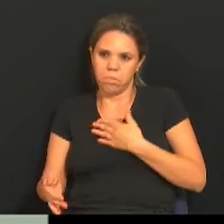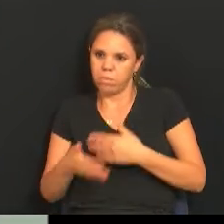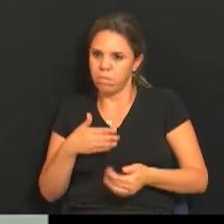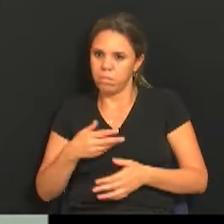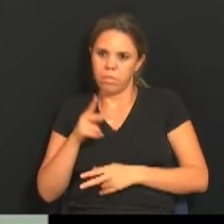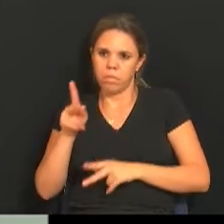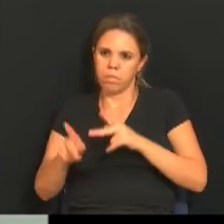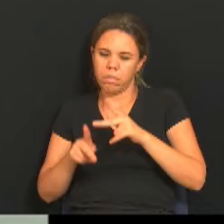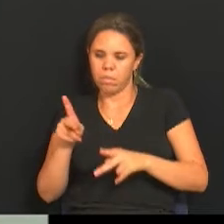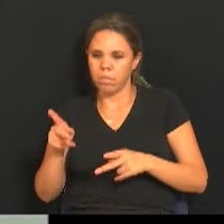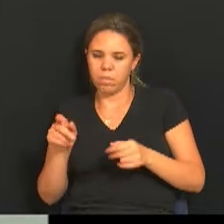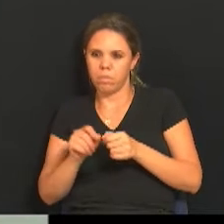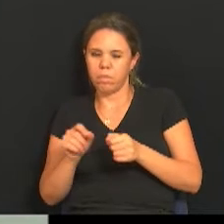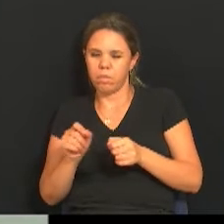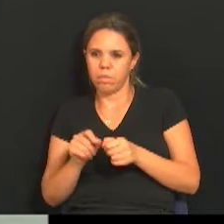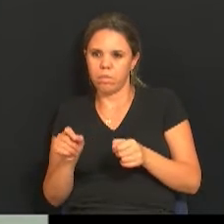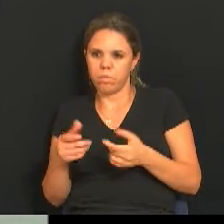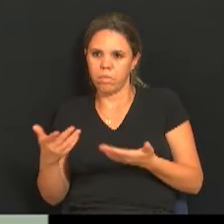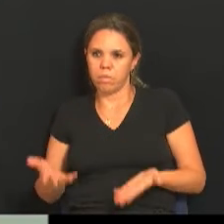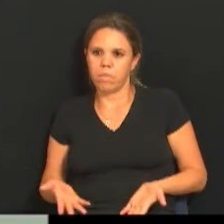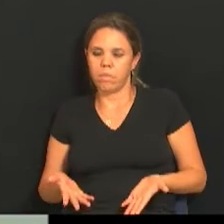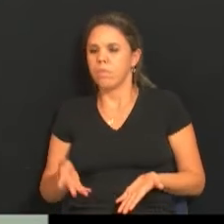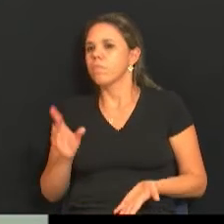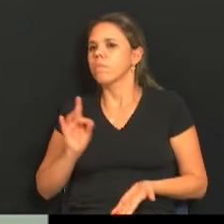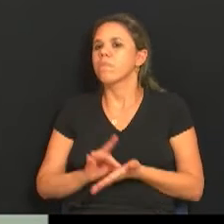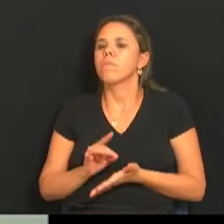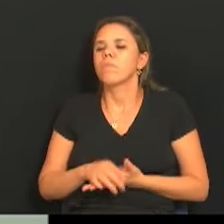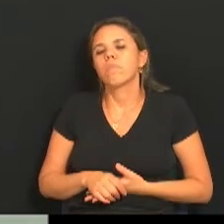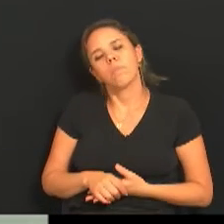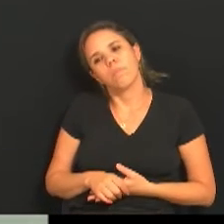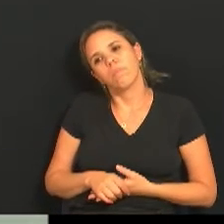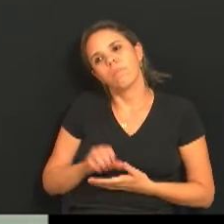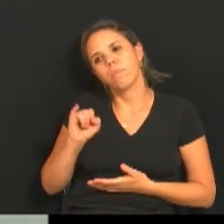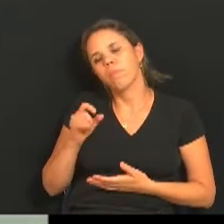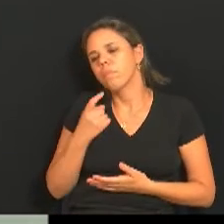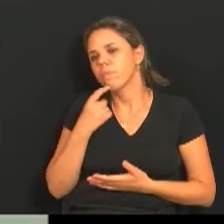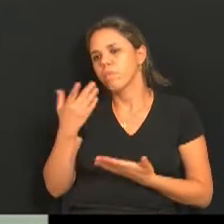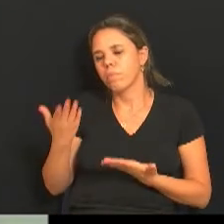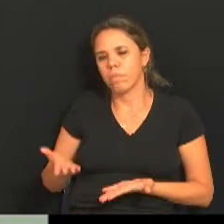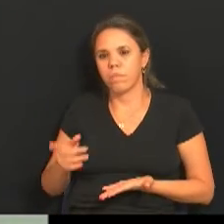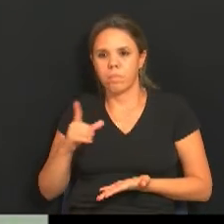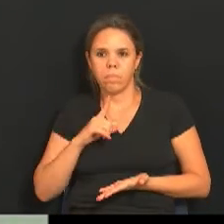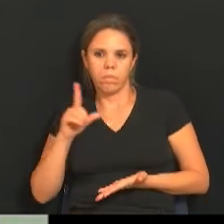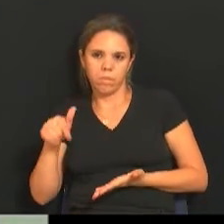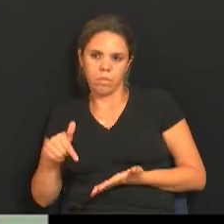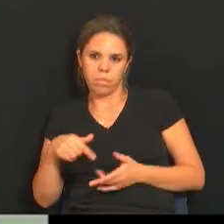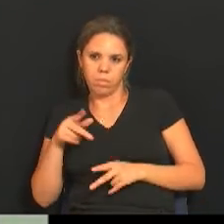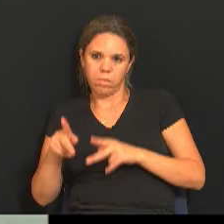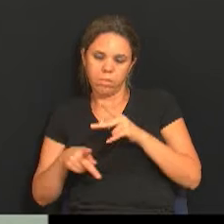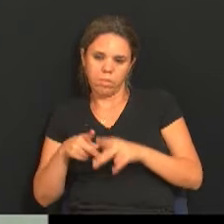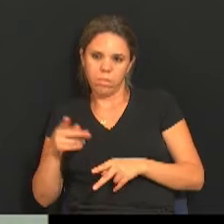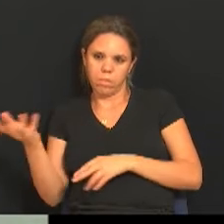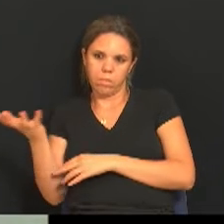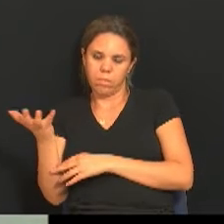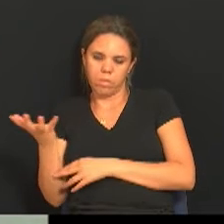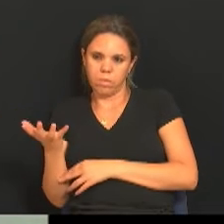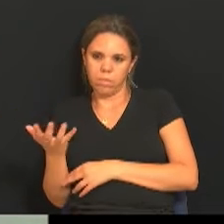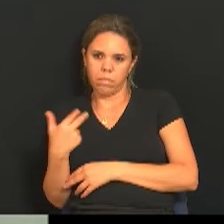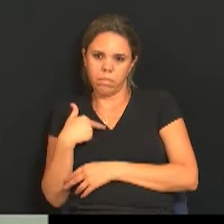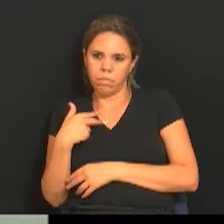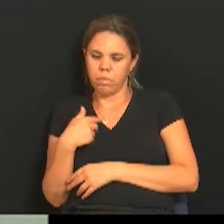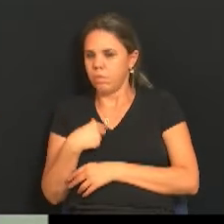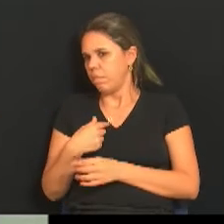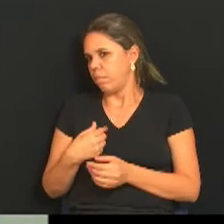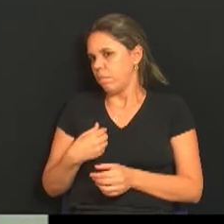pessoa, que seja eficiente. Se Campinas tem essa política de população em situação de rua, a gente não pode ficar refém dos